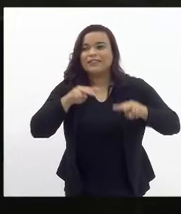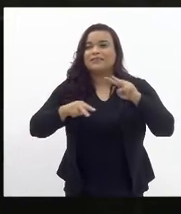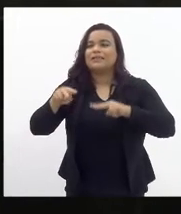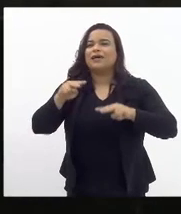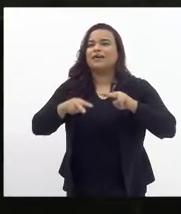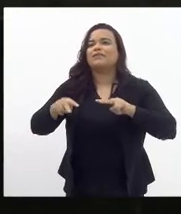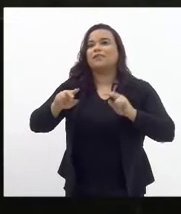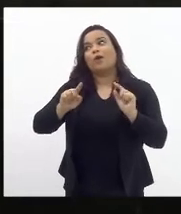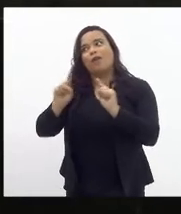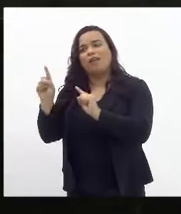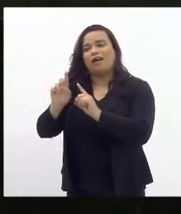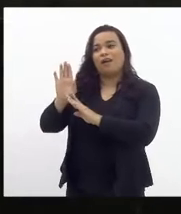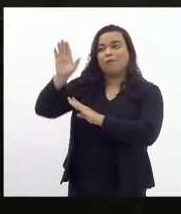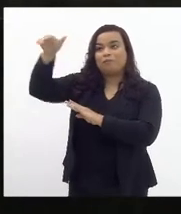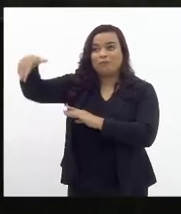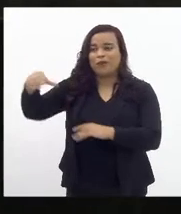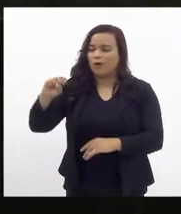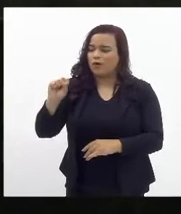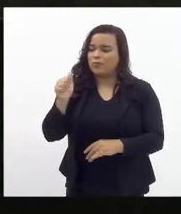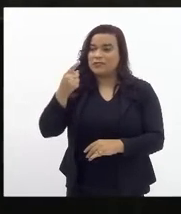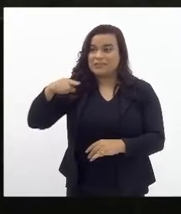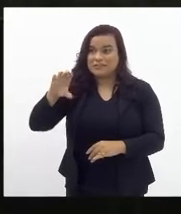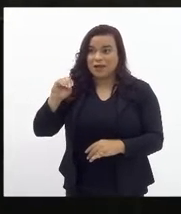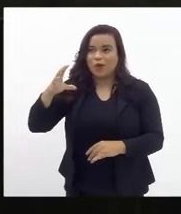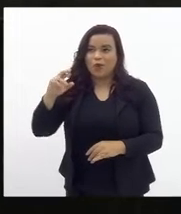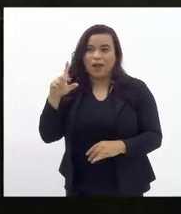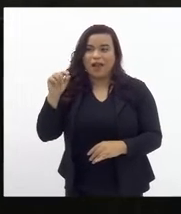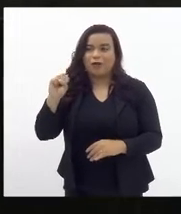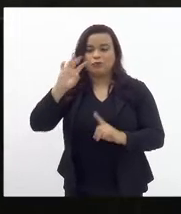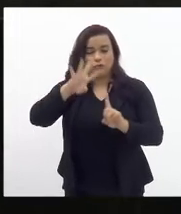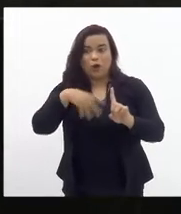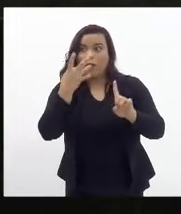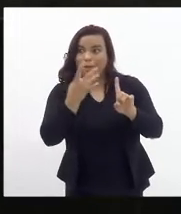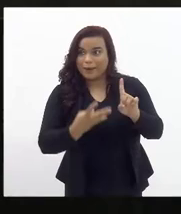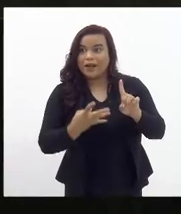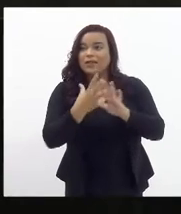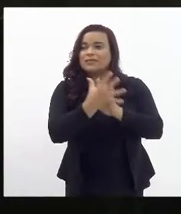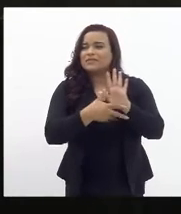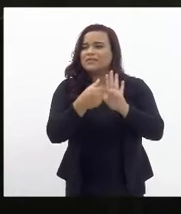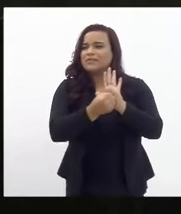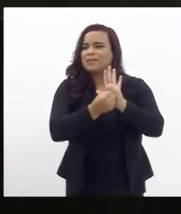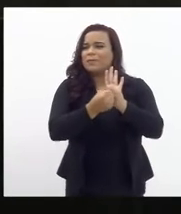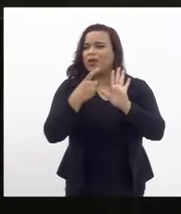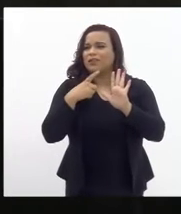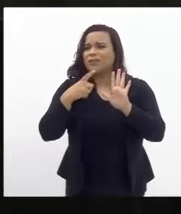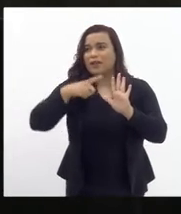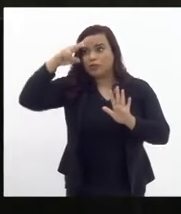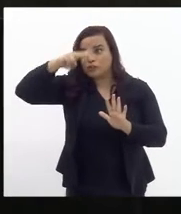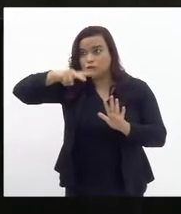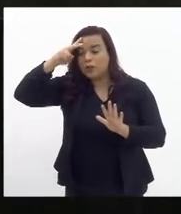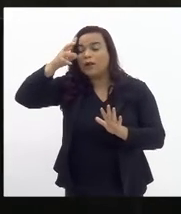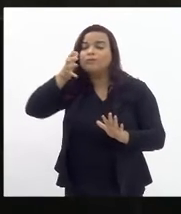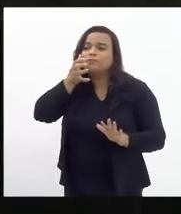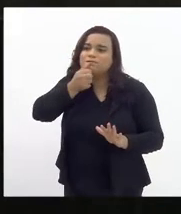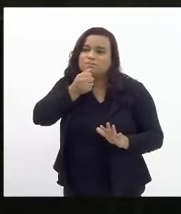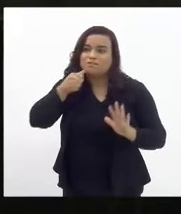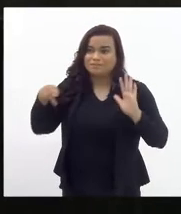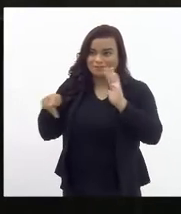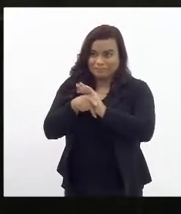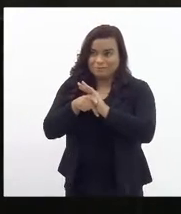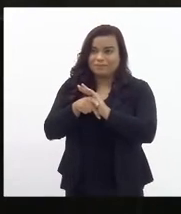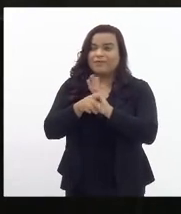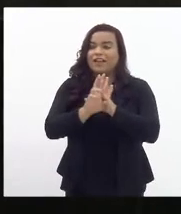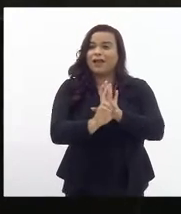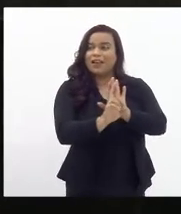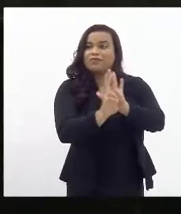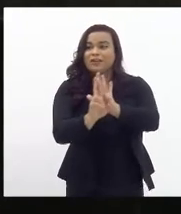Carlos, lá de onde eu vim. Então, para mim, essa homenagem, além do simbolismo histórico que tem a essa referência